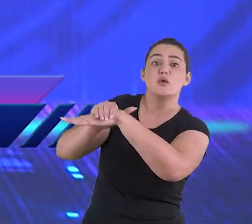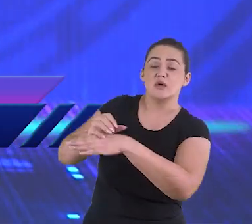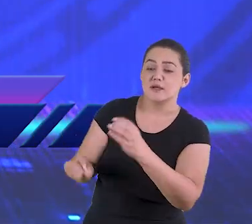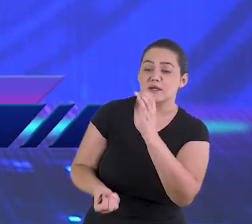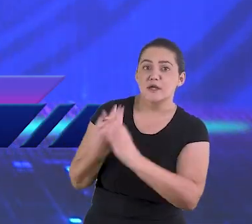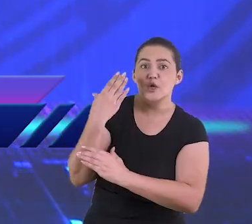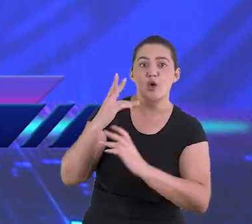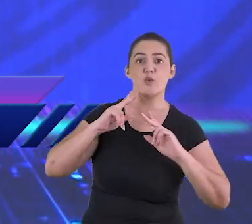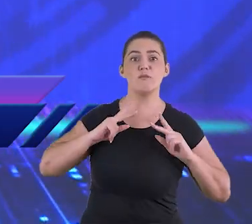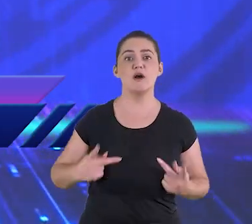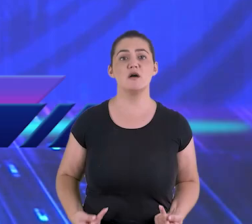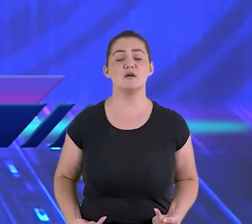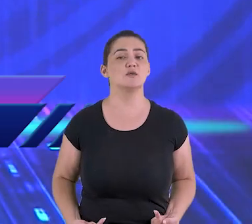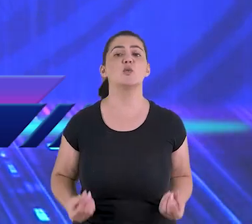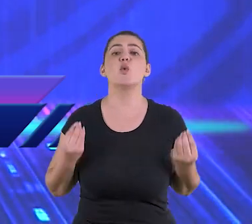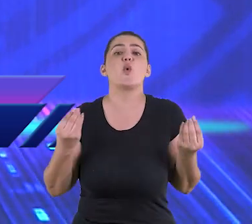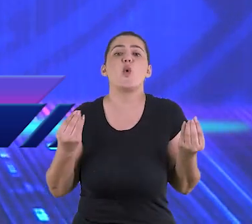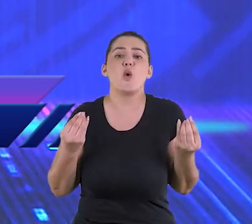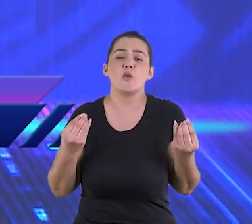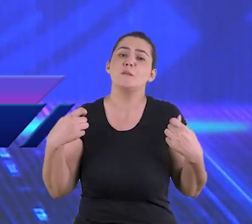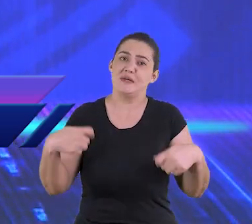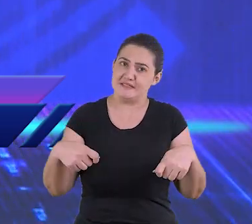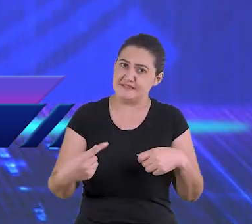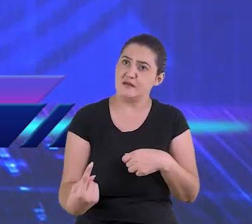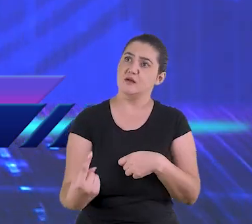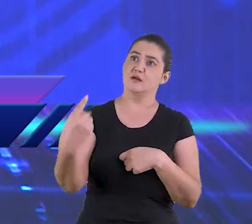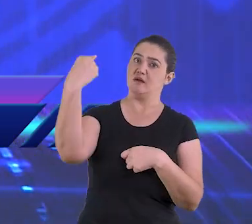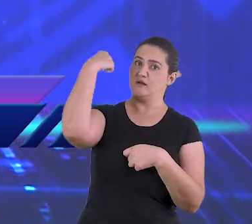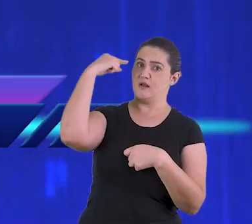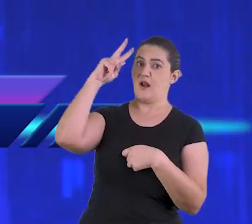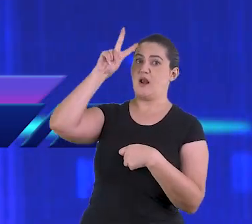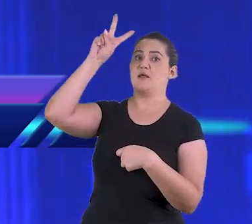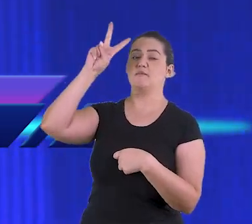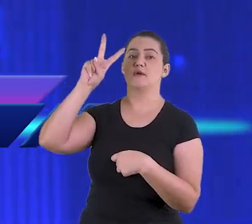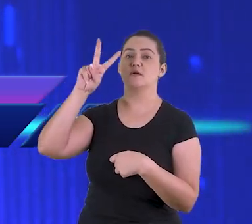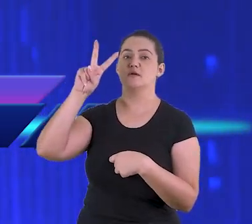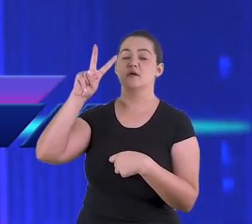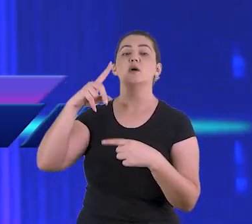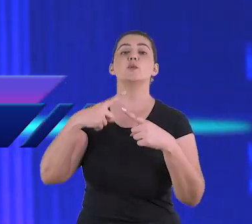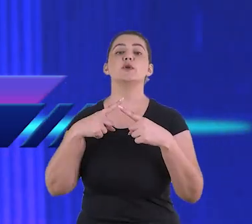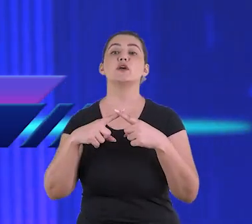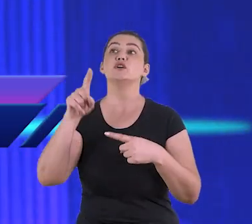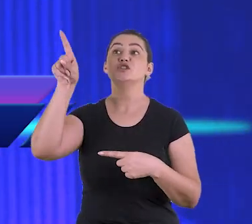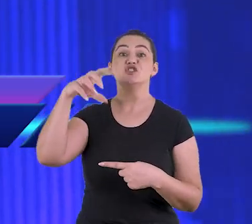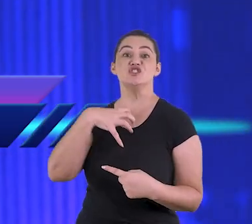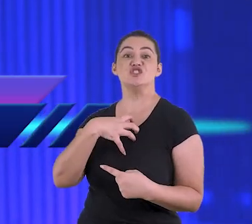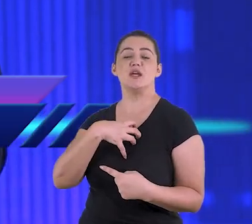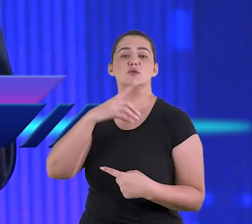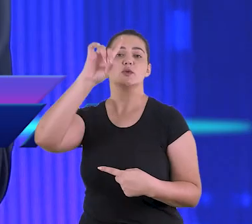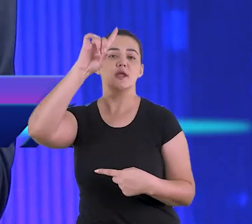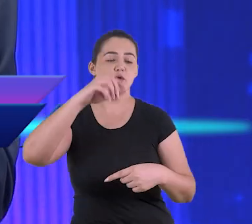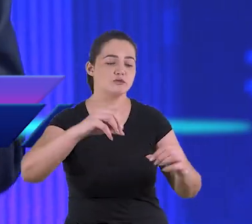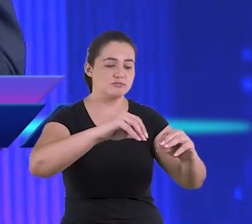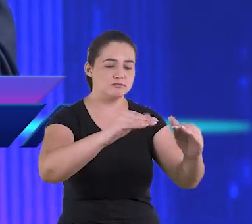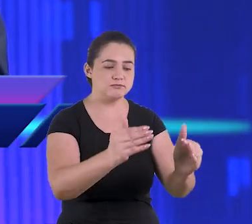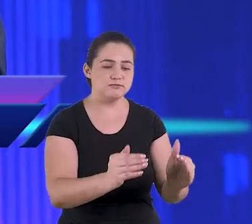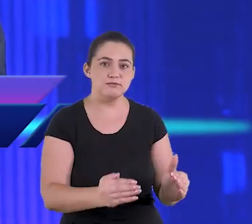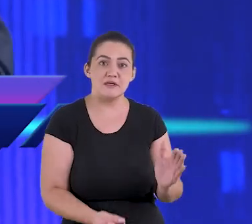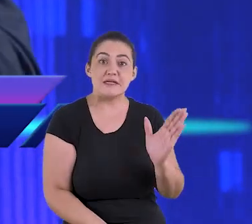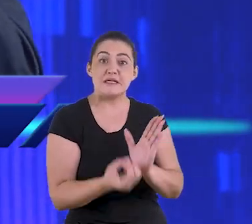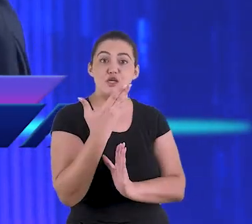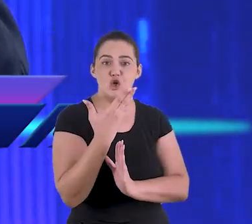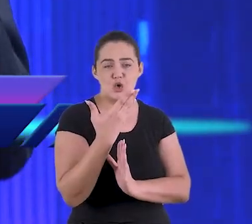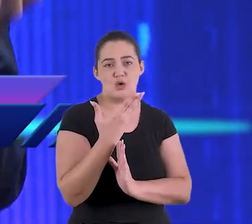entender como Deus criou os seres humanos. Porque a forma como homem e